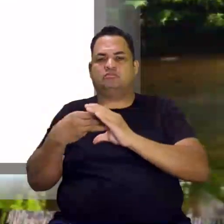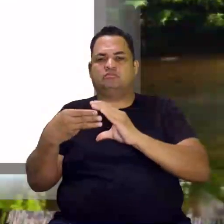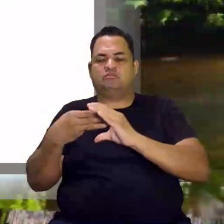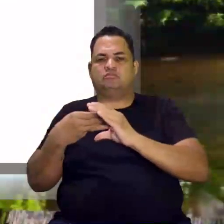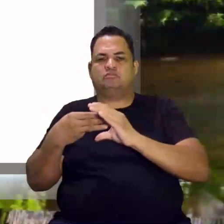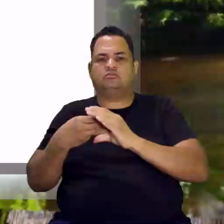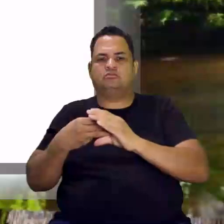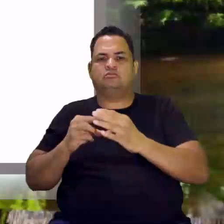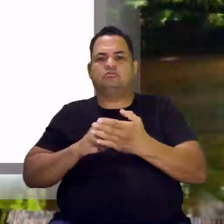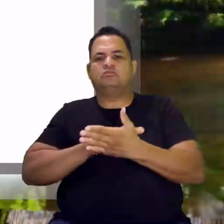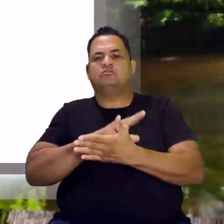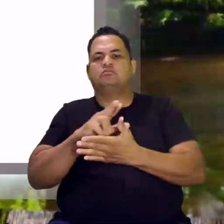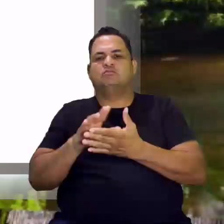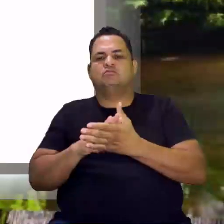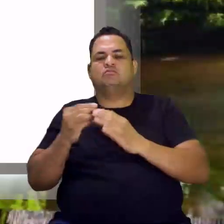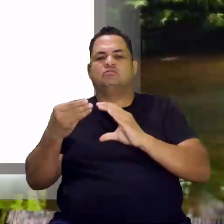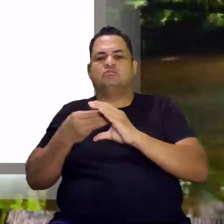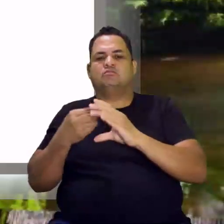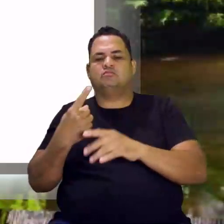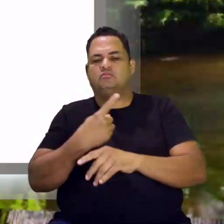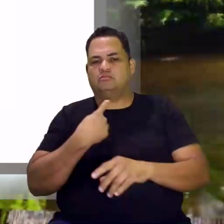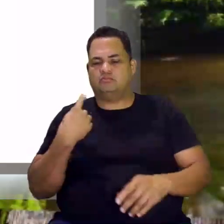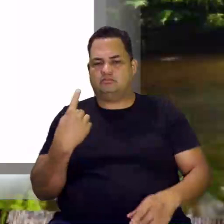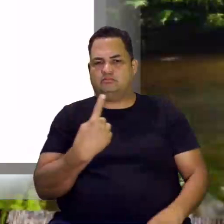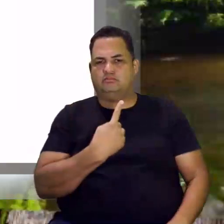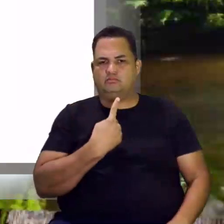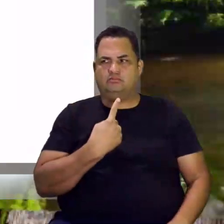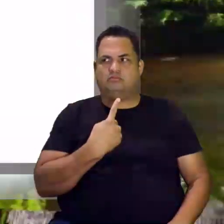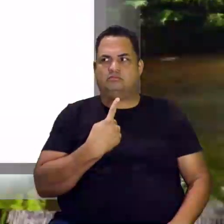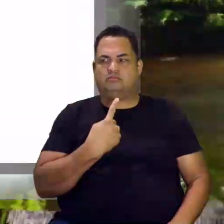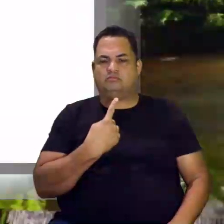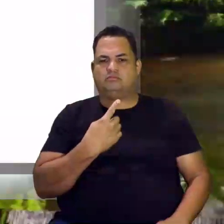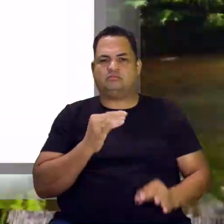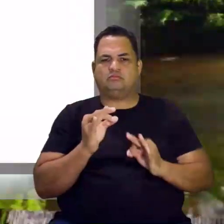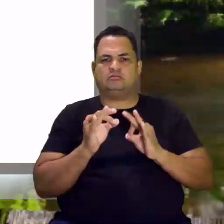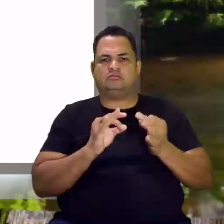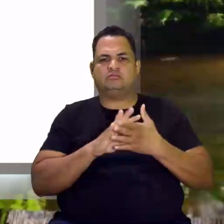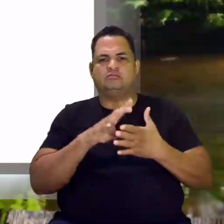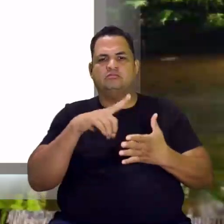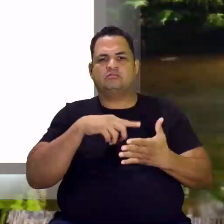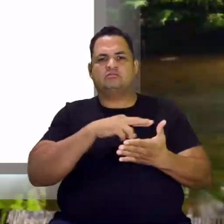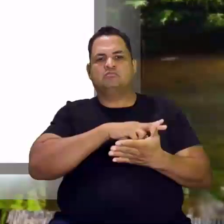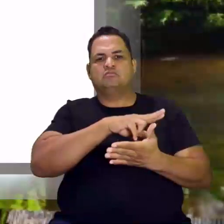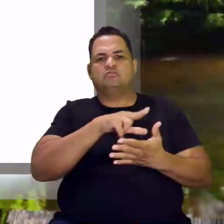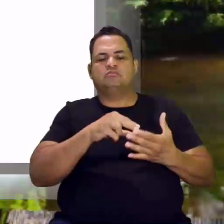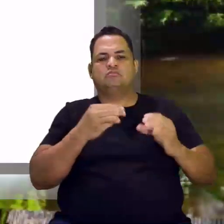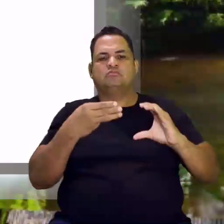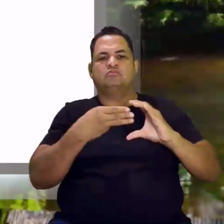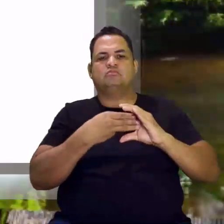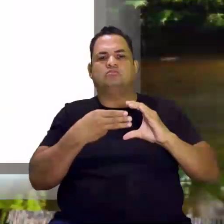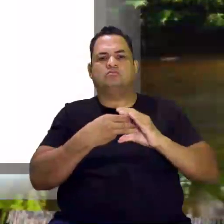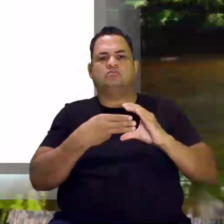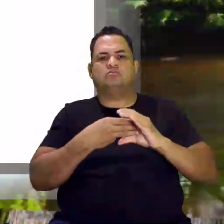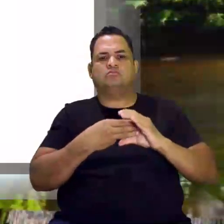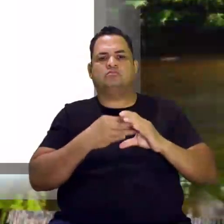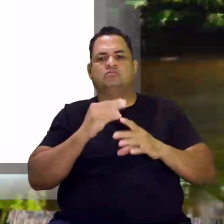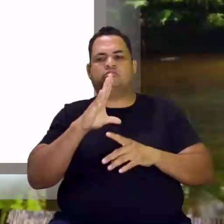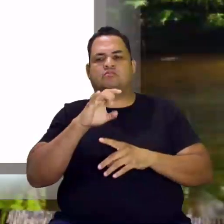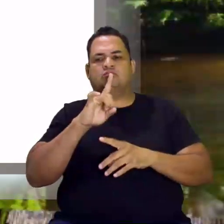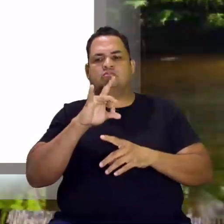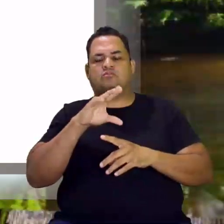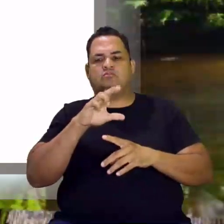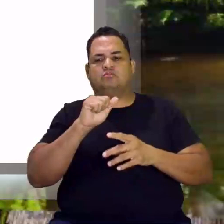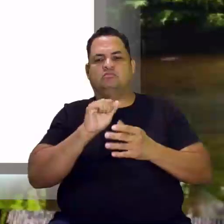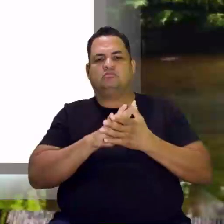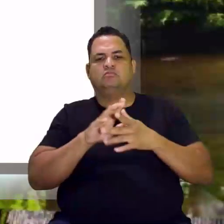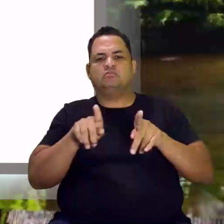pluricelulares ou multicelulares, nós, né? Que somos dotados por várias células e essas células são